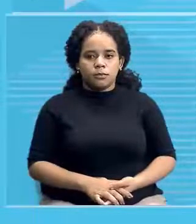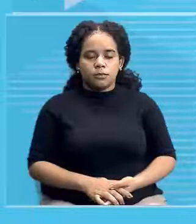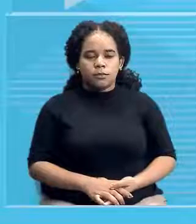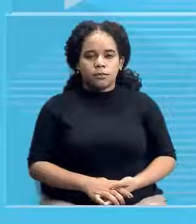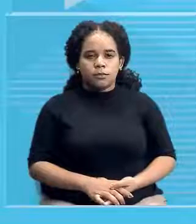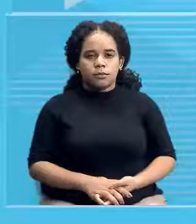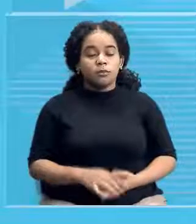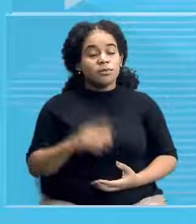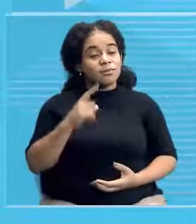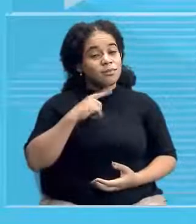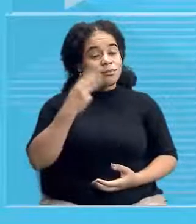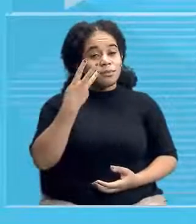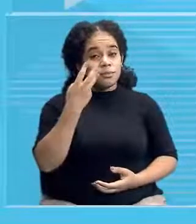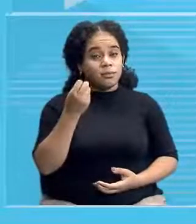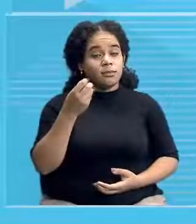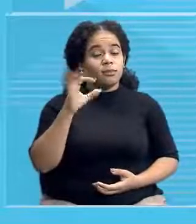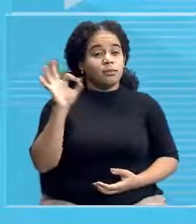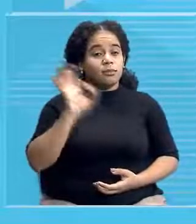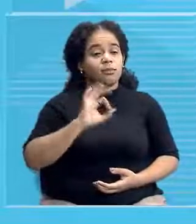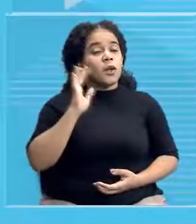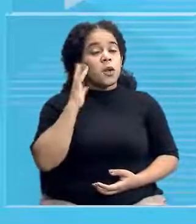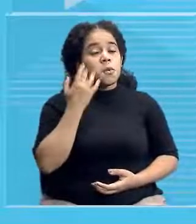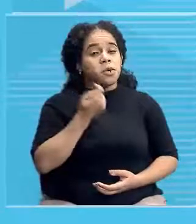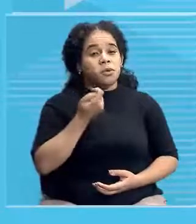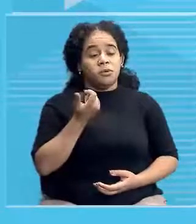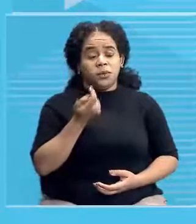que eu acho pouco,